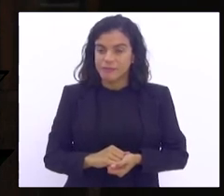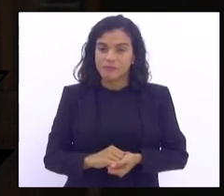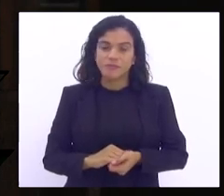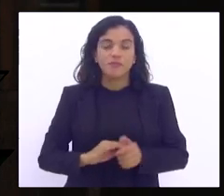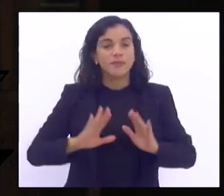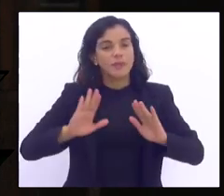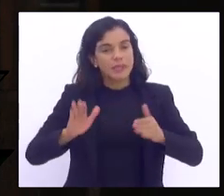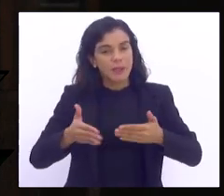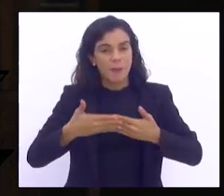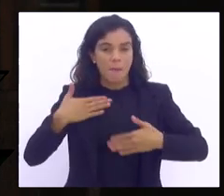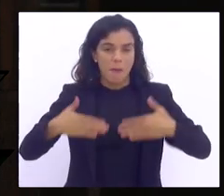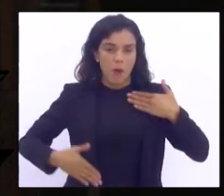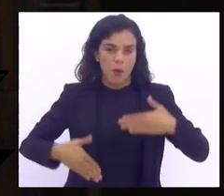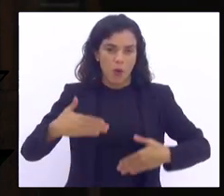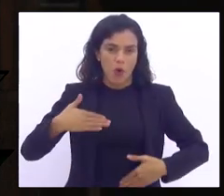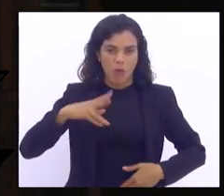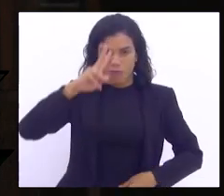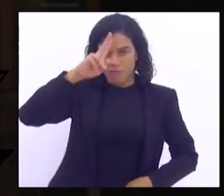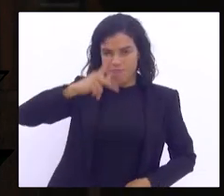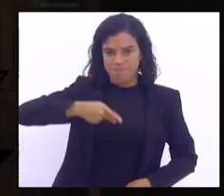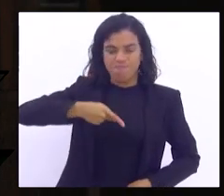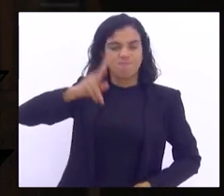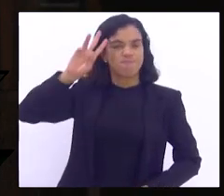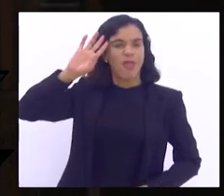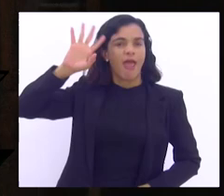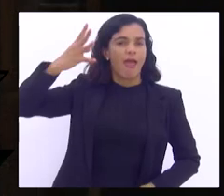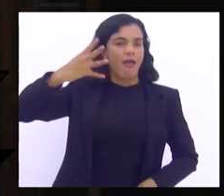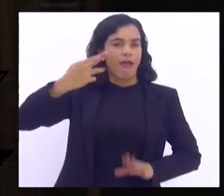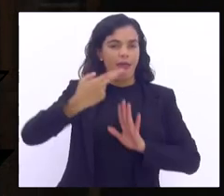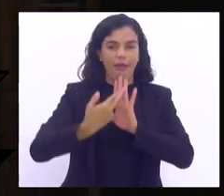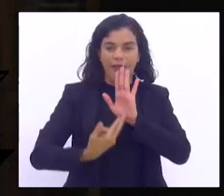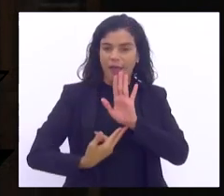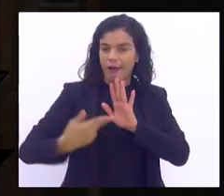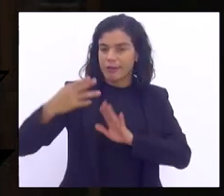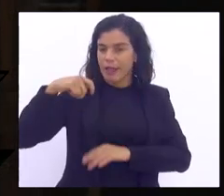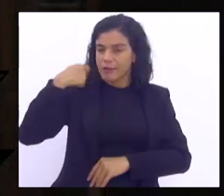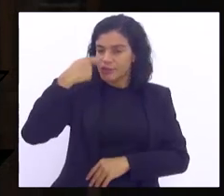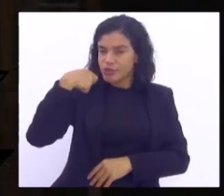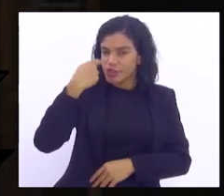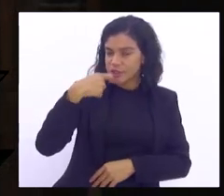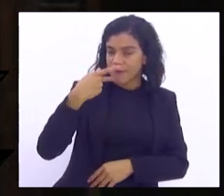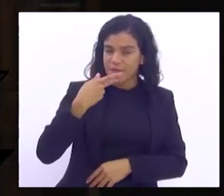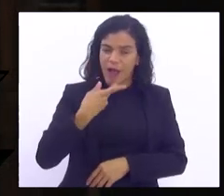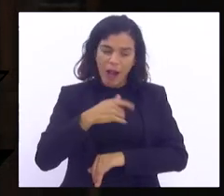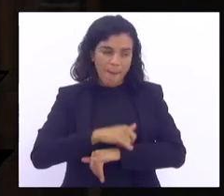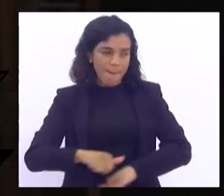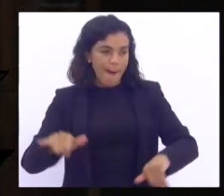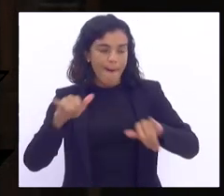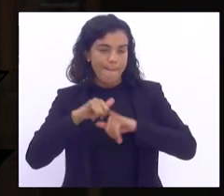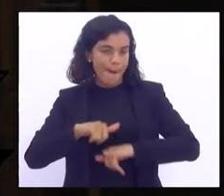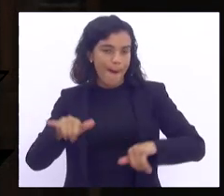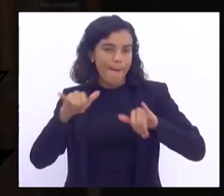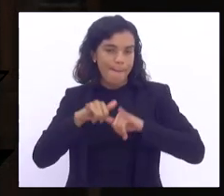terminando, meu corpo, minhas regras. Esse argumento muito badalado pelos artistas, né, que falam sempre isso aí, essas